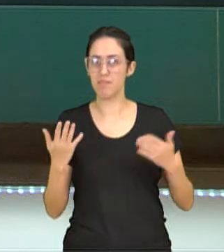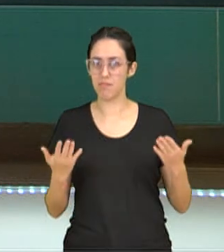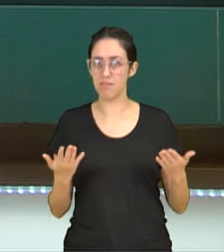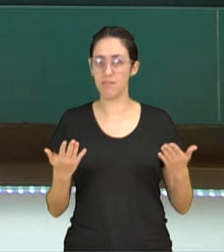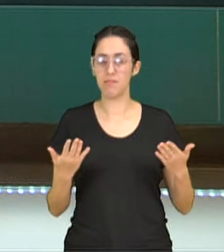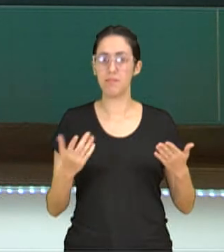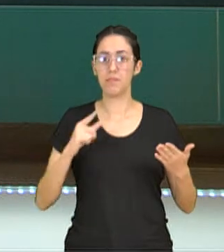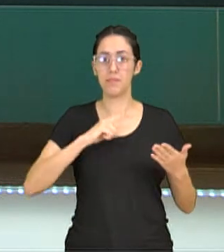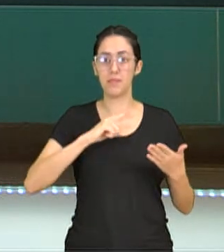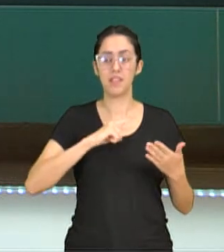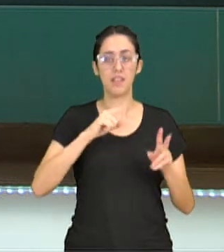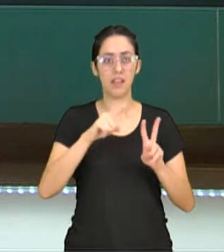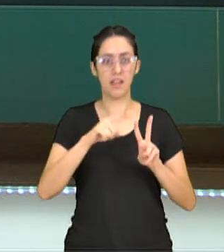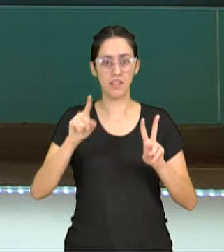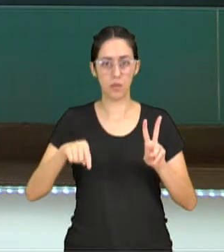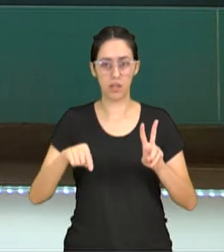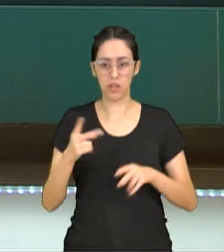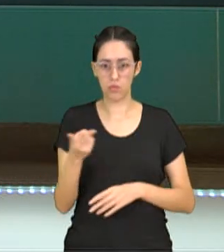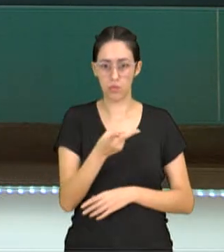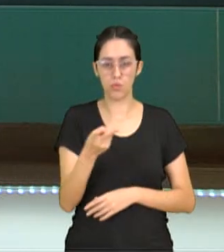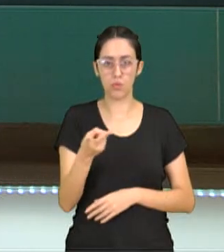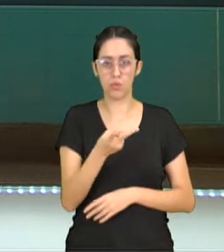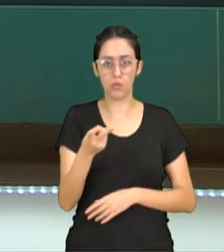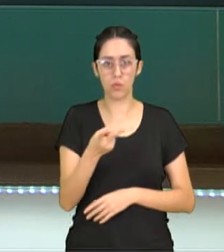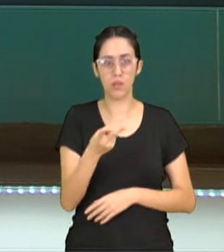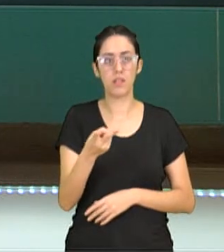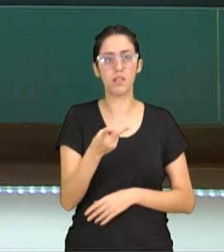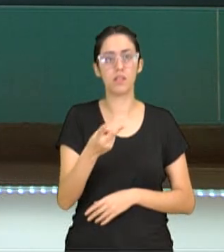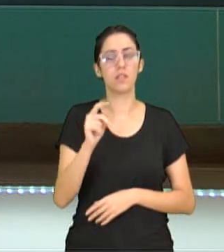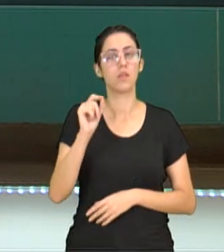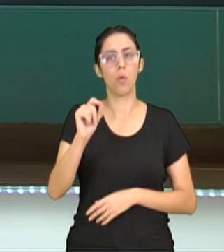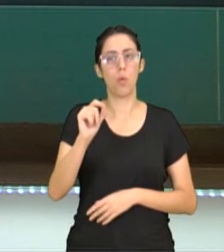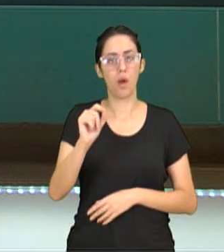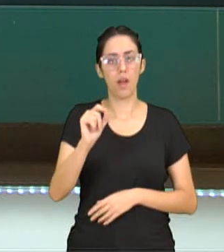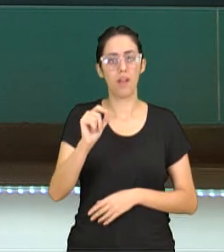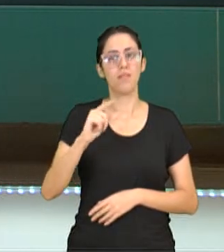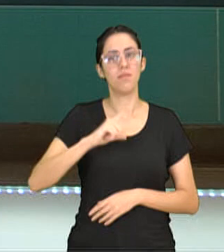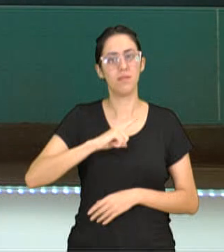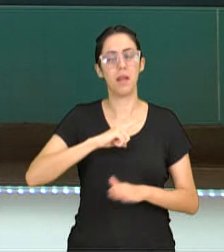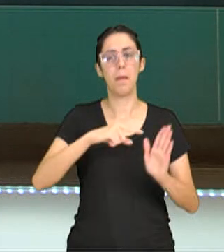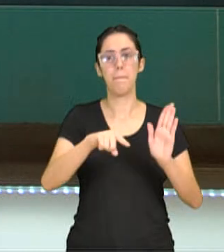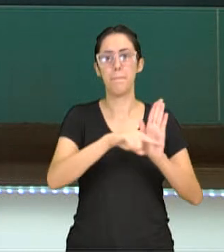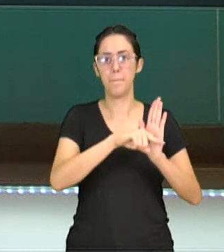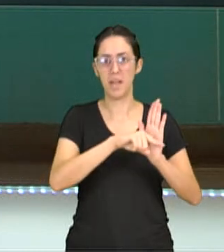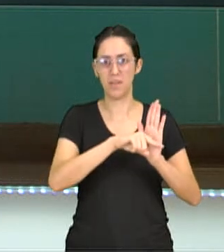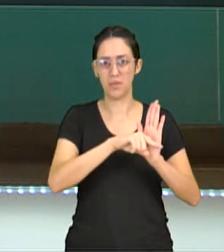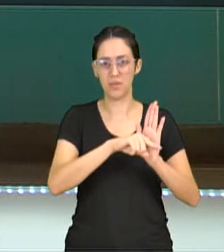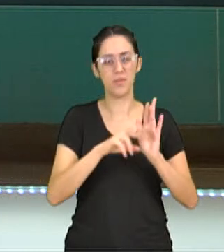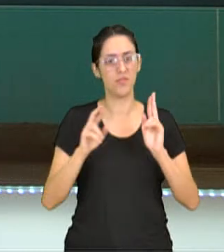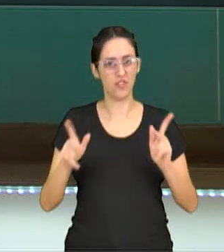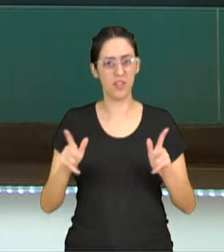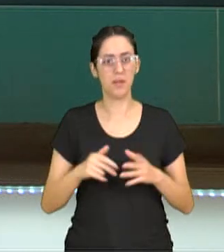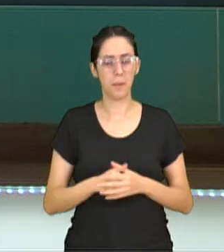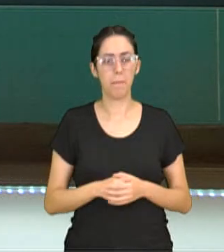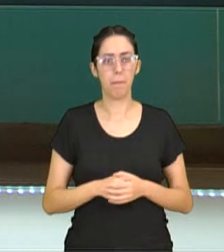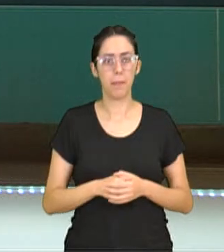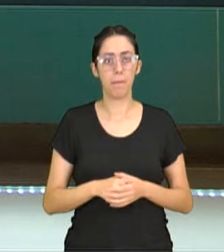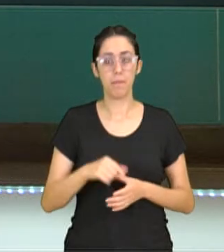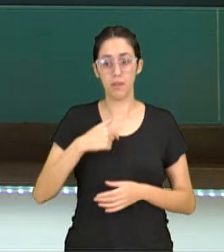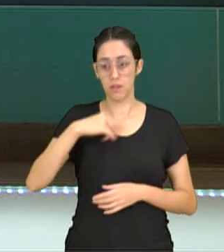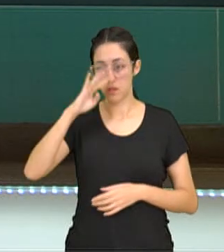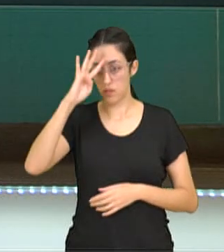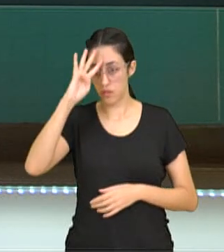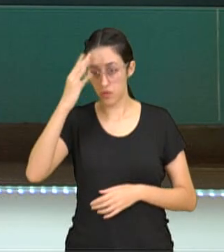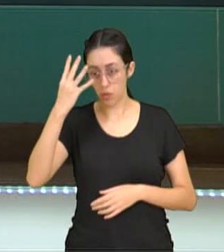raiz quadrada dos dois, você escreve com menos aqui, ó, quadrado da diferença. Se você resolve isso aqui, ele volta e